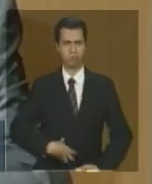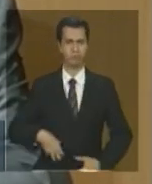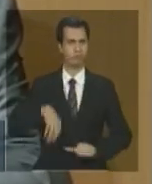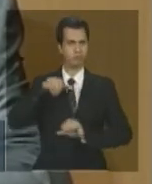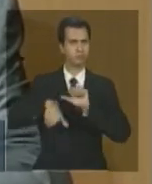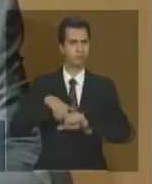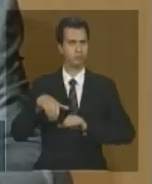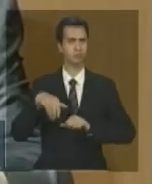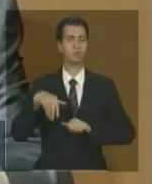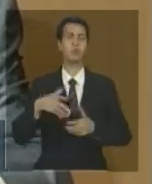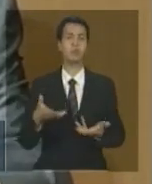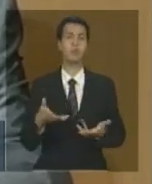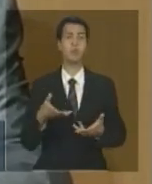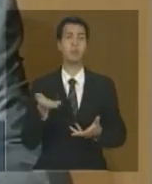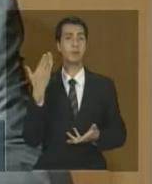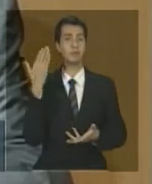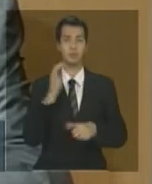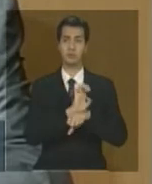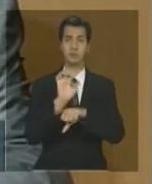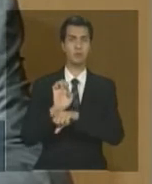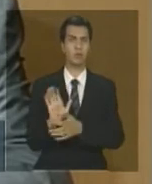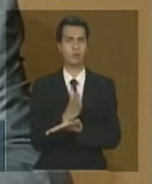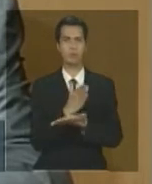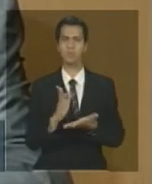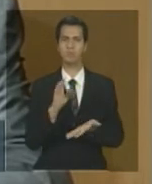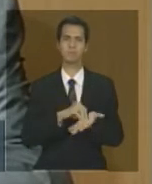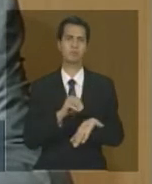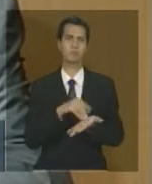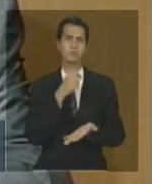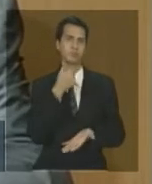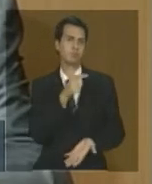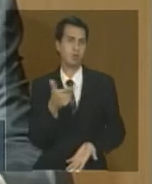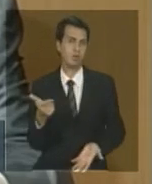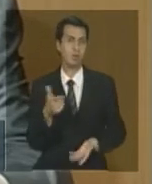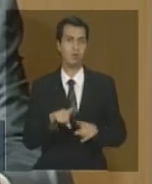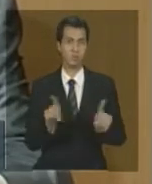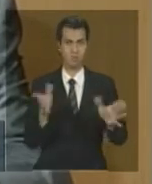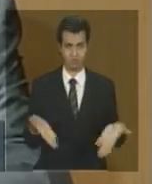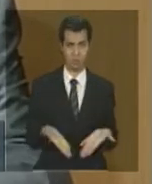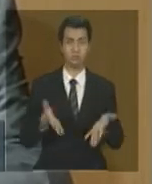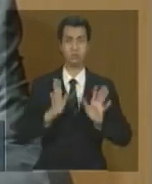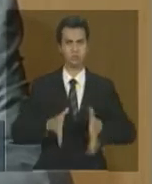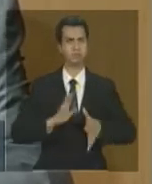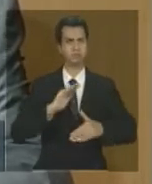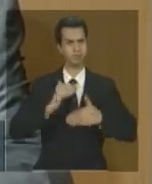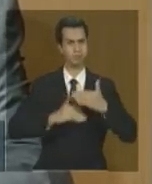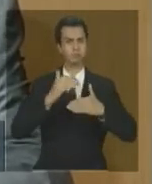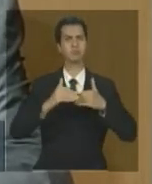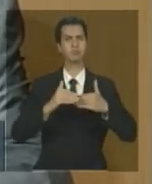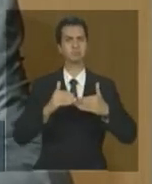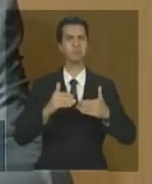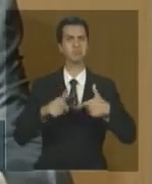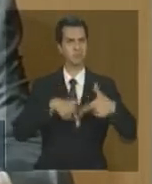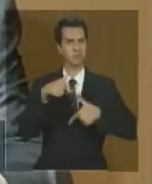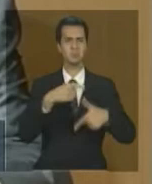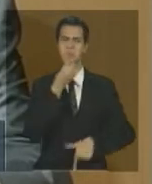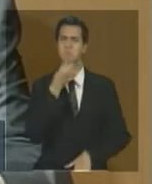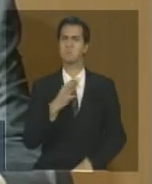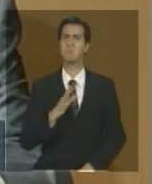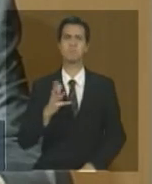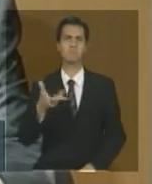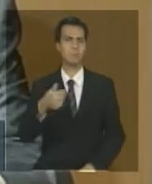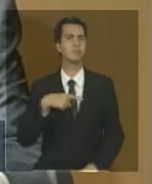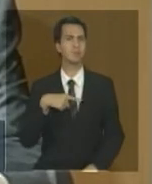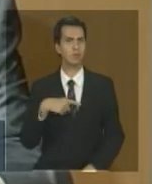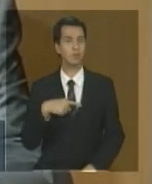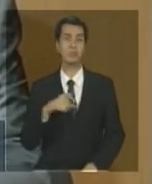rotineira. Isso está sendo realizado com muita eficiência, no meu entender, e com mais detalhes, se alguém